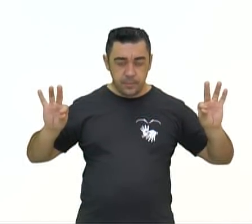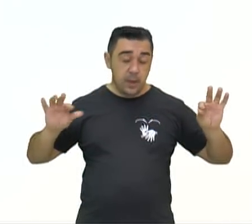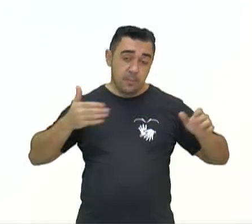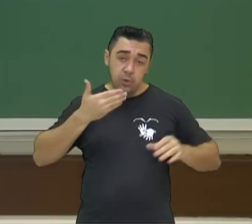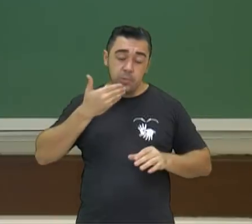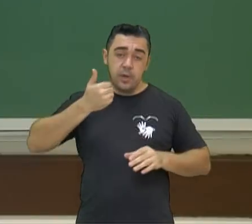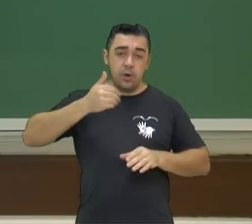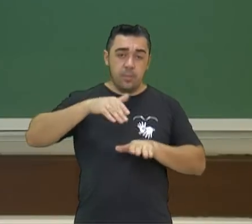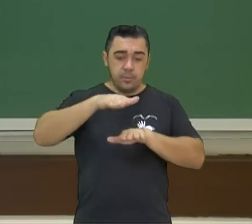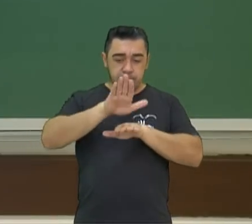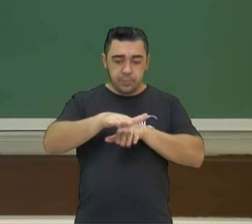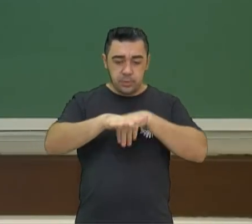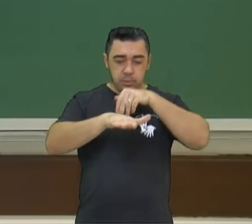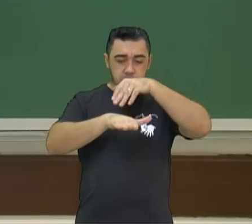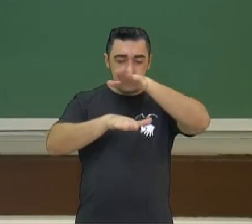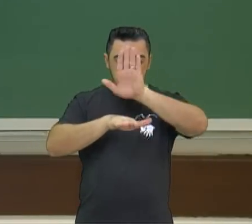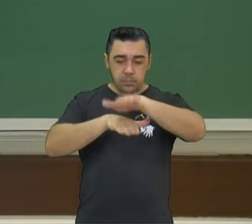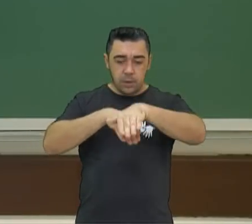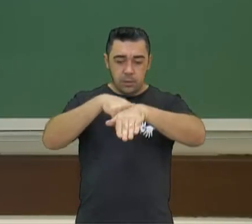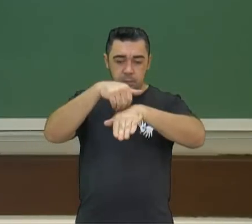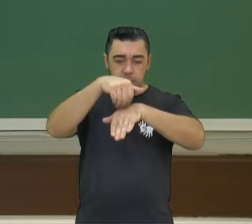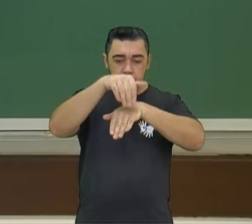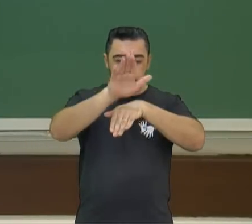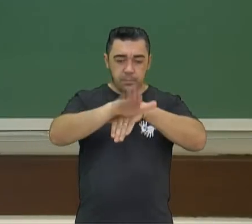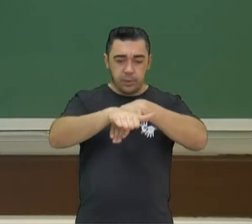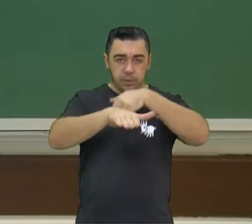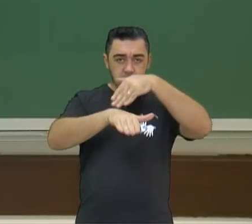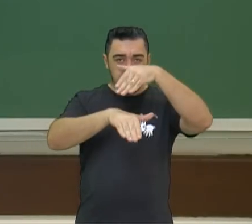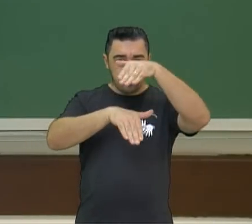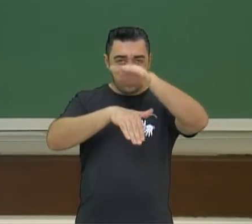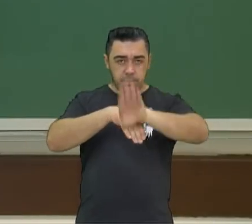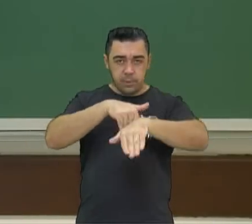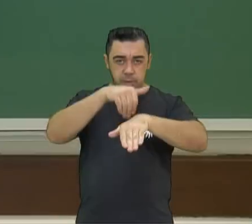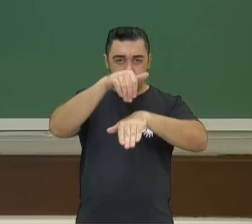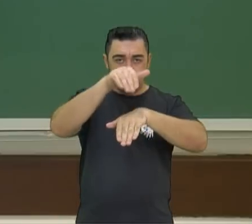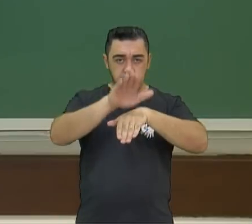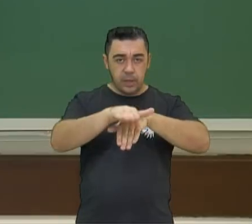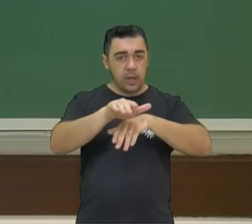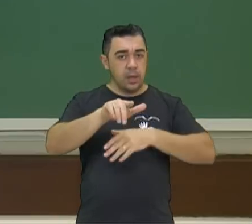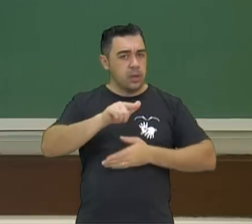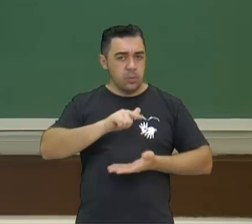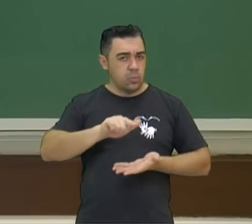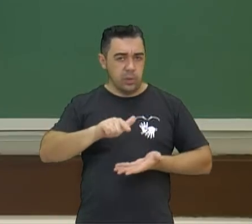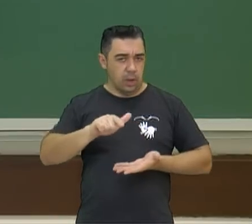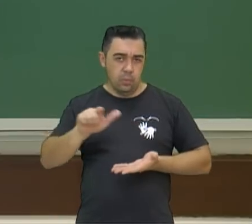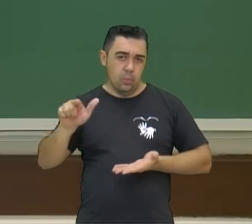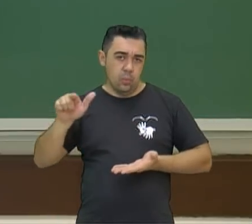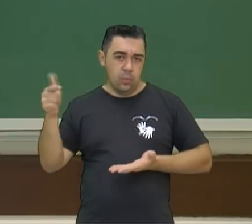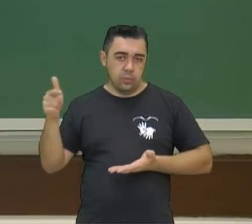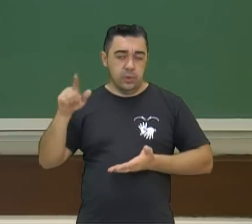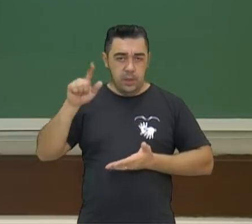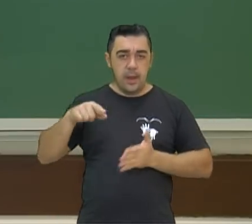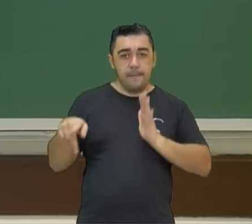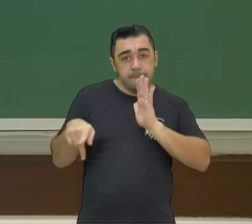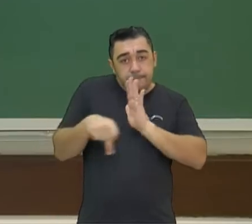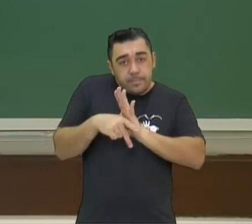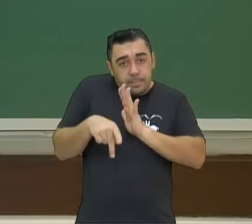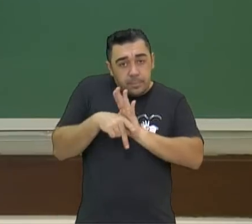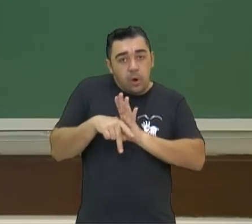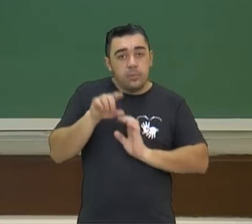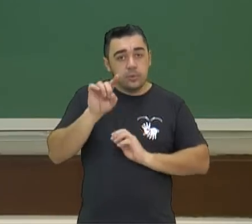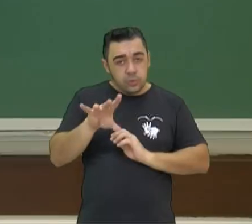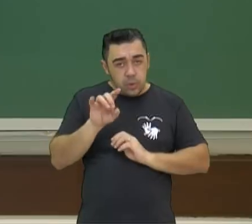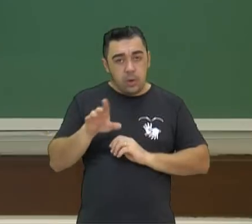ao esporte, ou seja, não tem outro esporte que tenha a mesma fita, né? Então, ela é própria dessa modalidade. Então, nós vamos